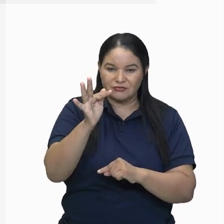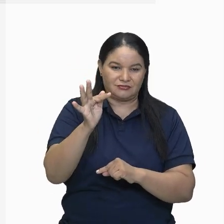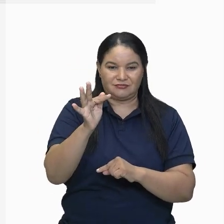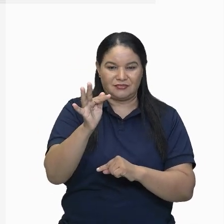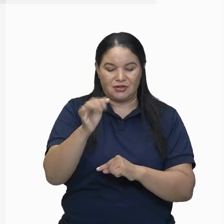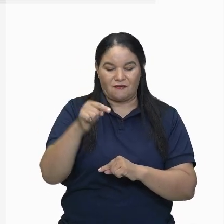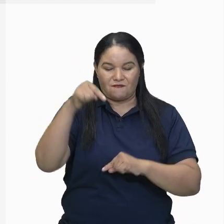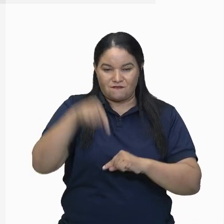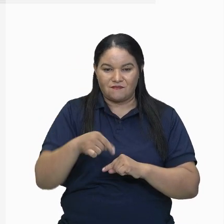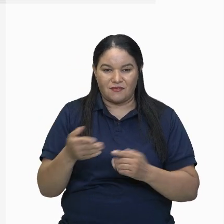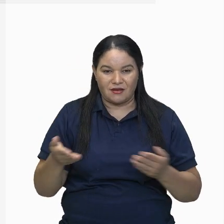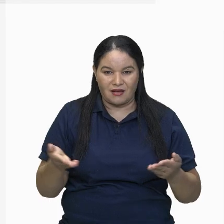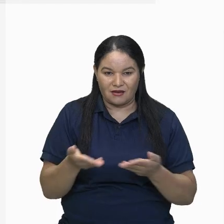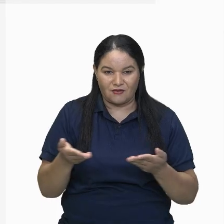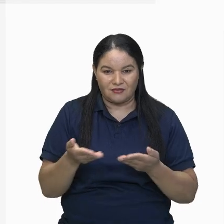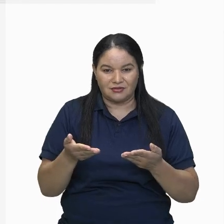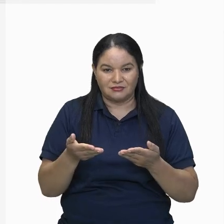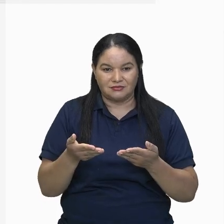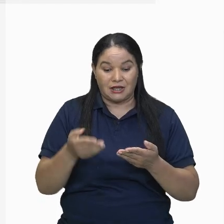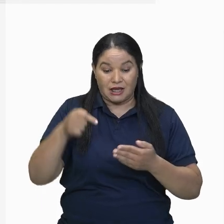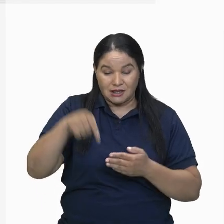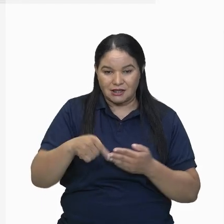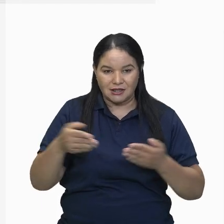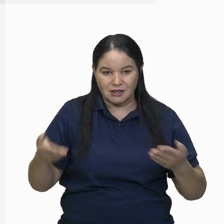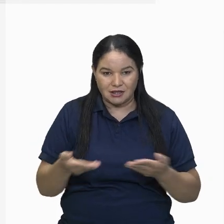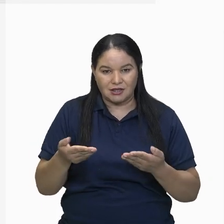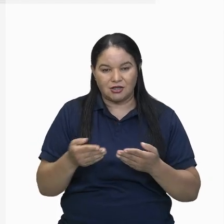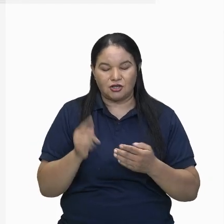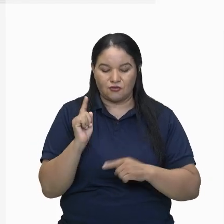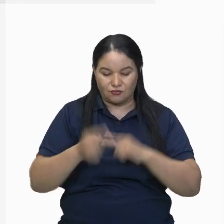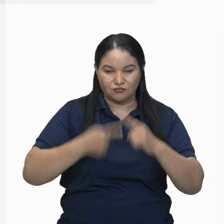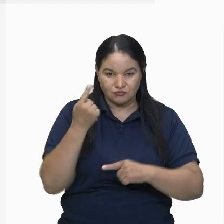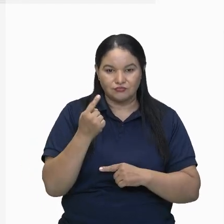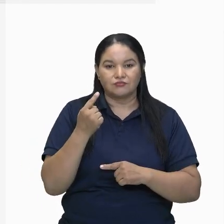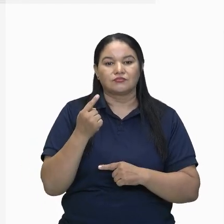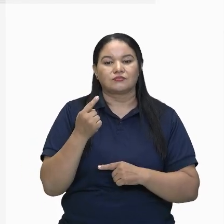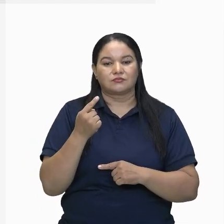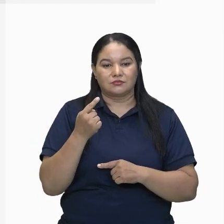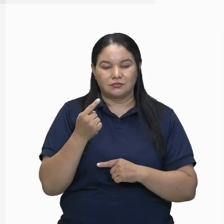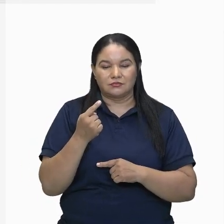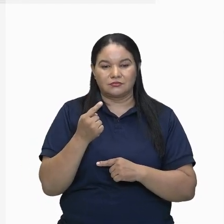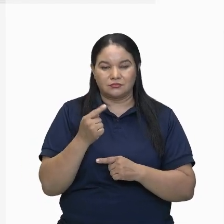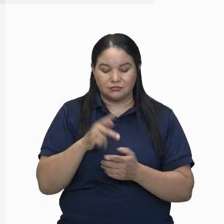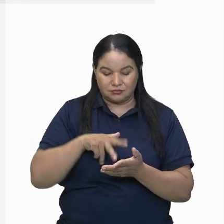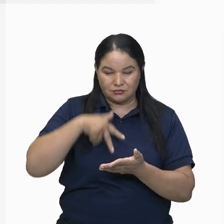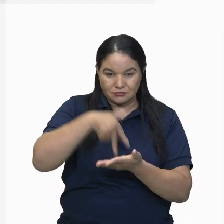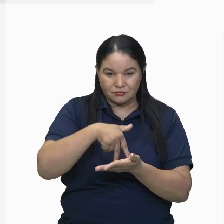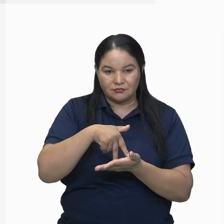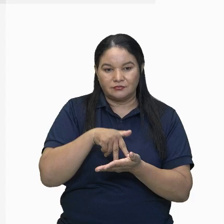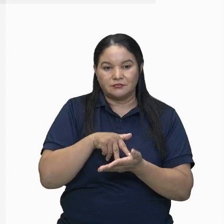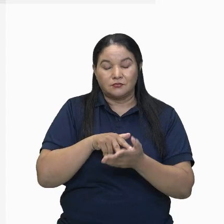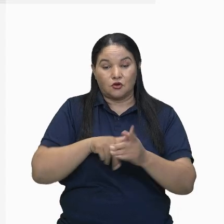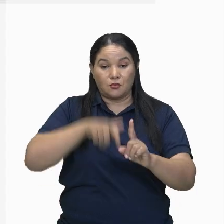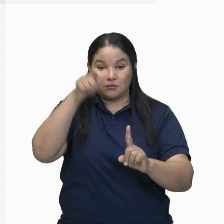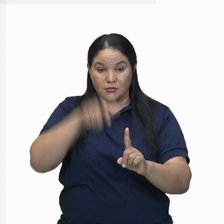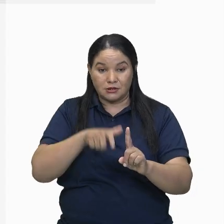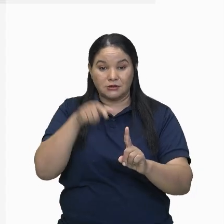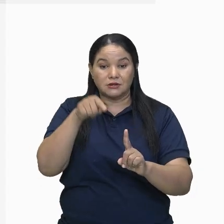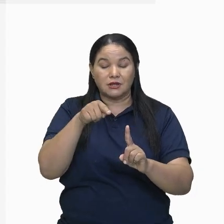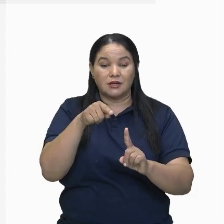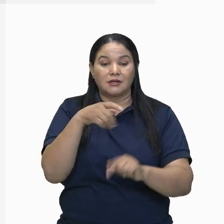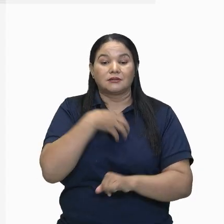presente. Eu vou me inventar aqui, no presente. E este ser, ele é, ao mesmo tempo,